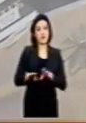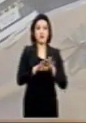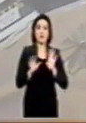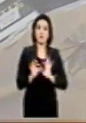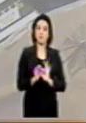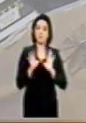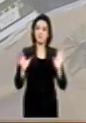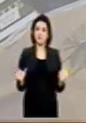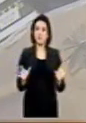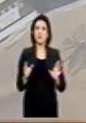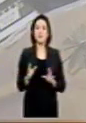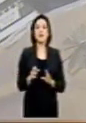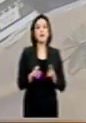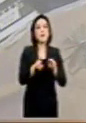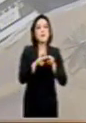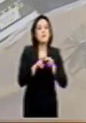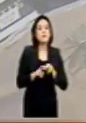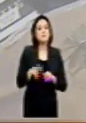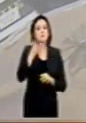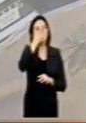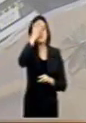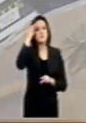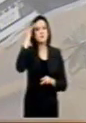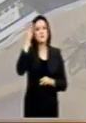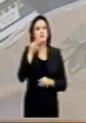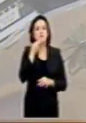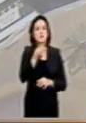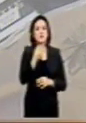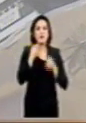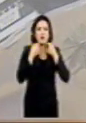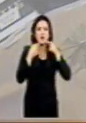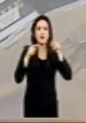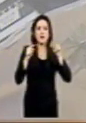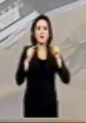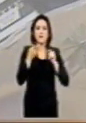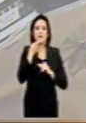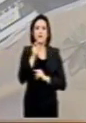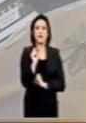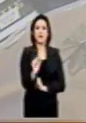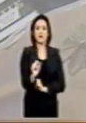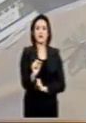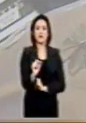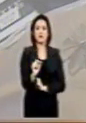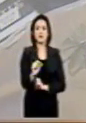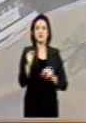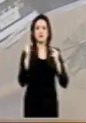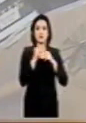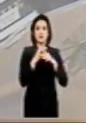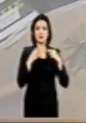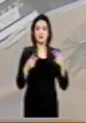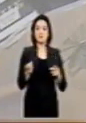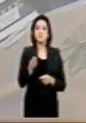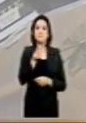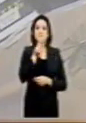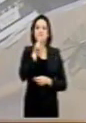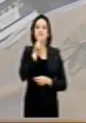assim que o reclamante aponta que medida de tal natureza